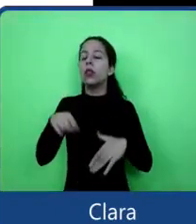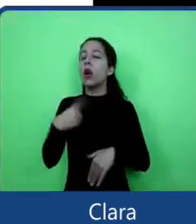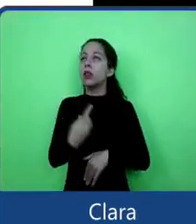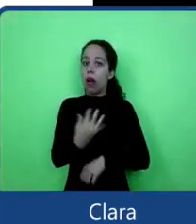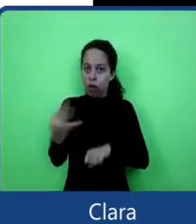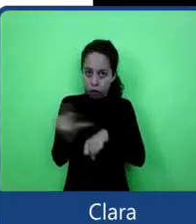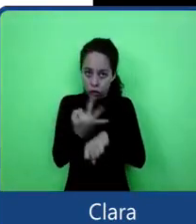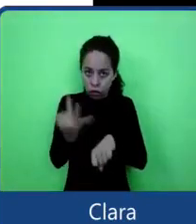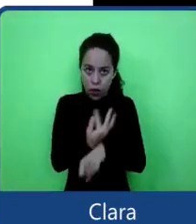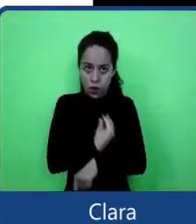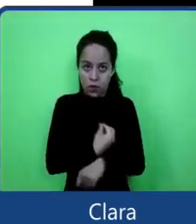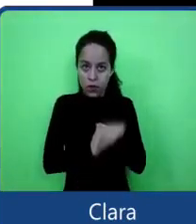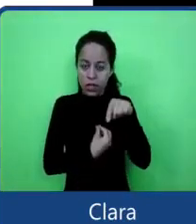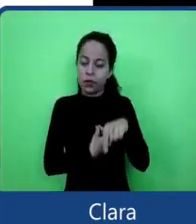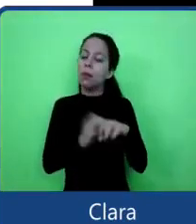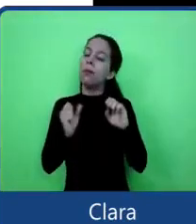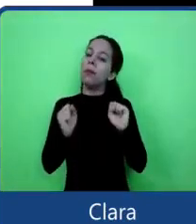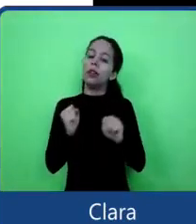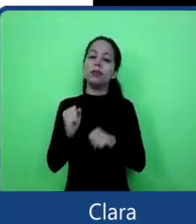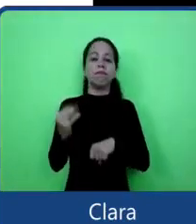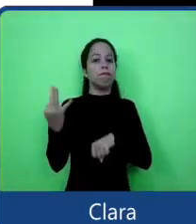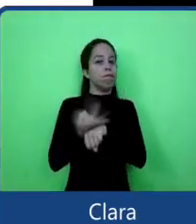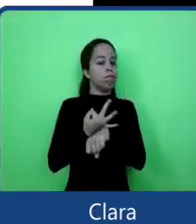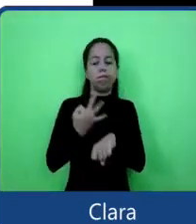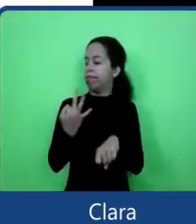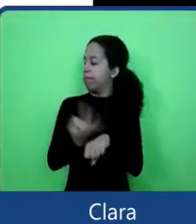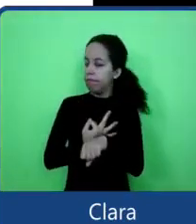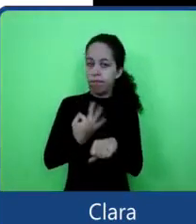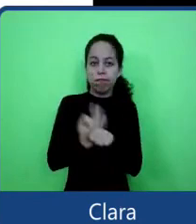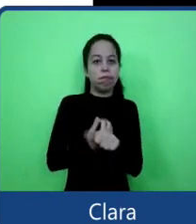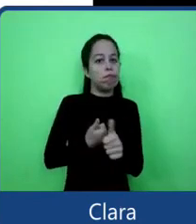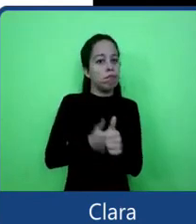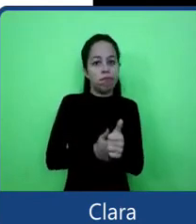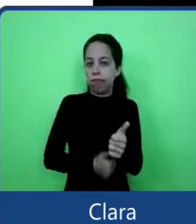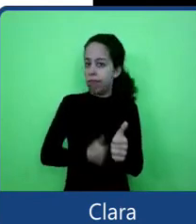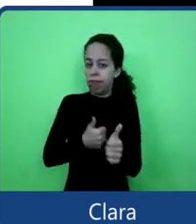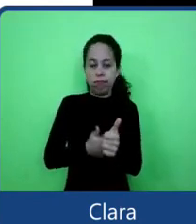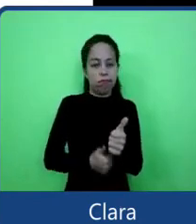então precisamos, né, nos atentar